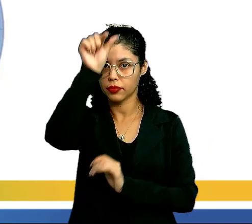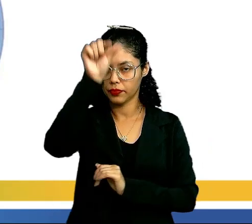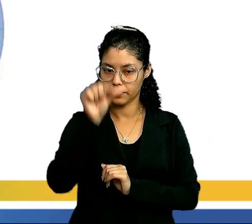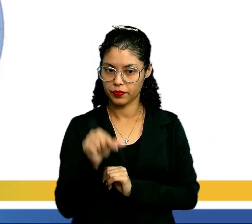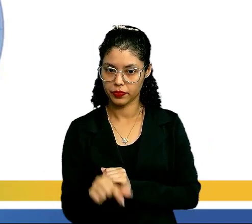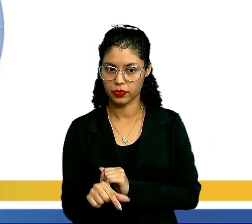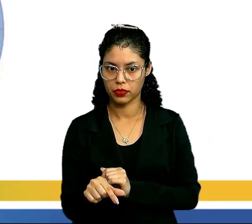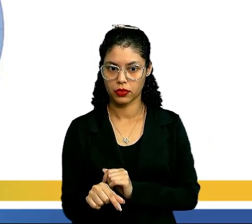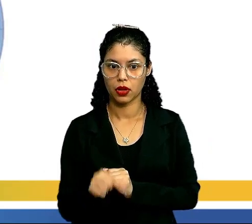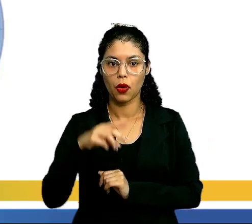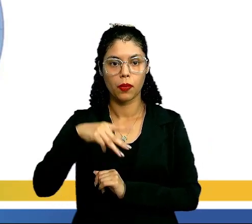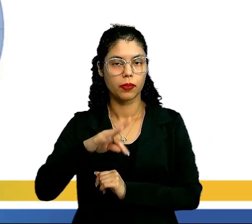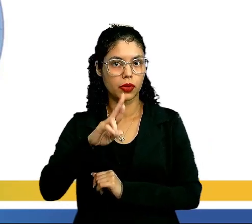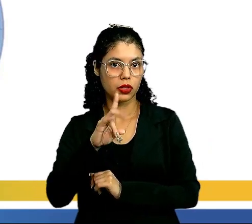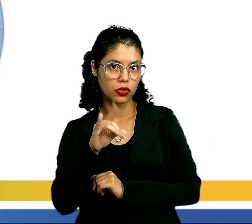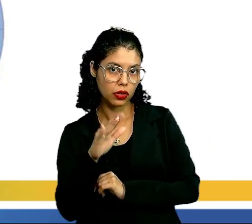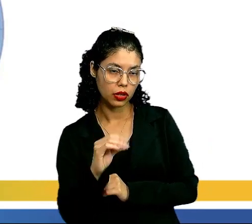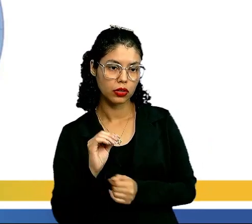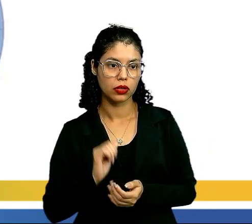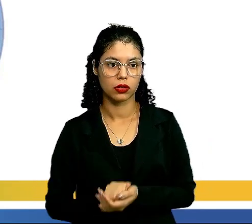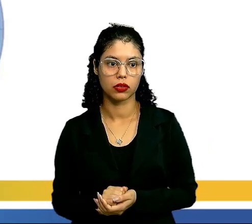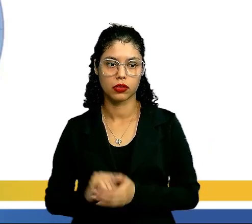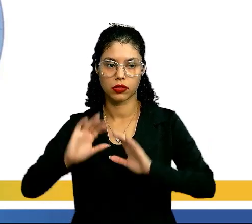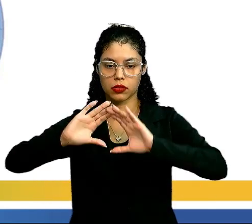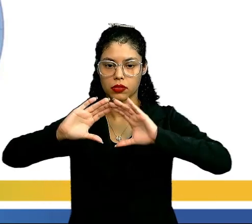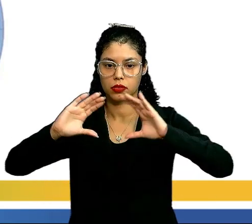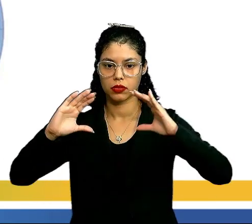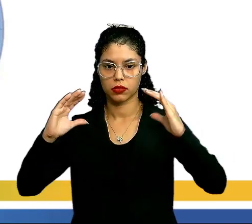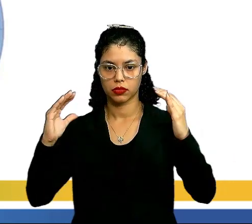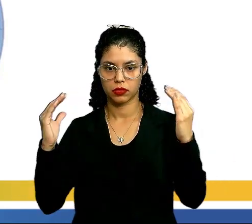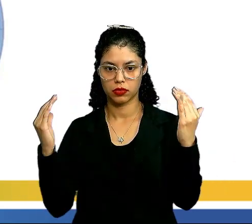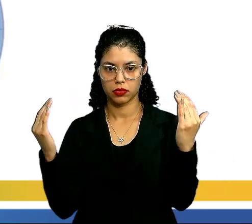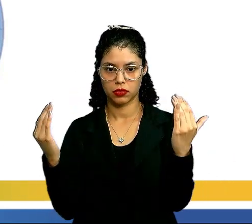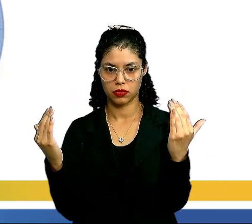reta e os meridianos em forma de arcos